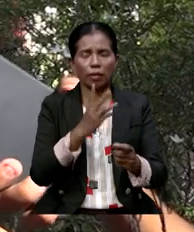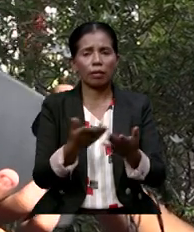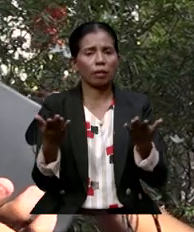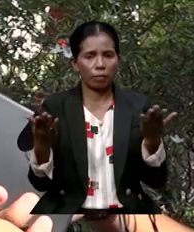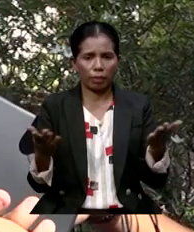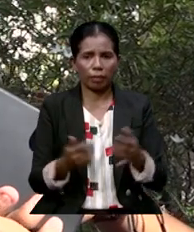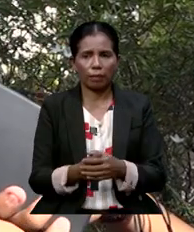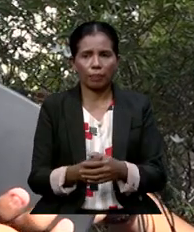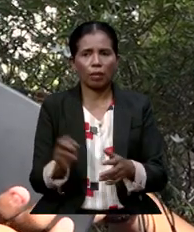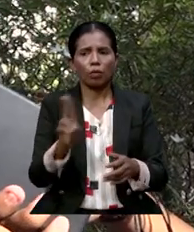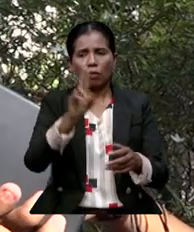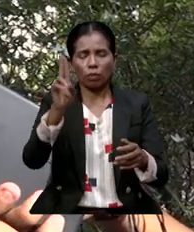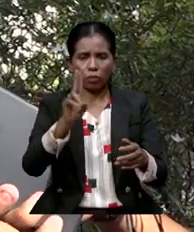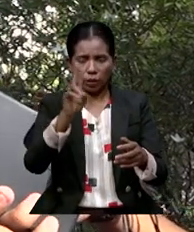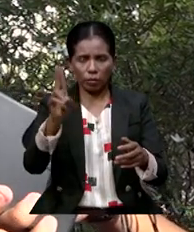ma usa ba